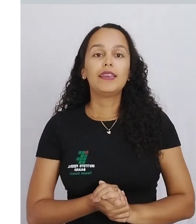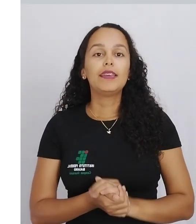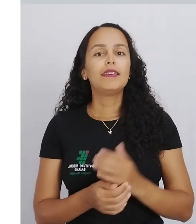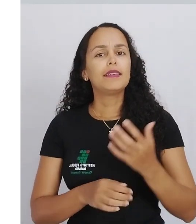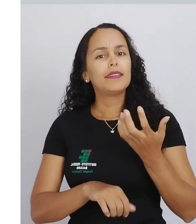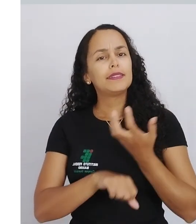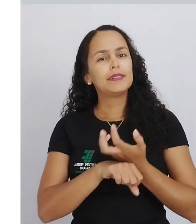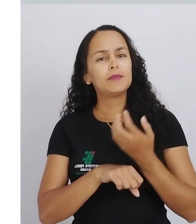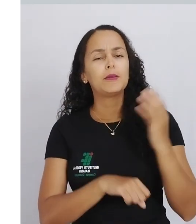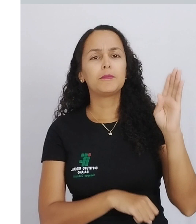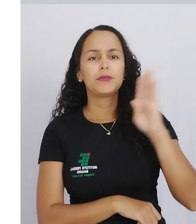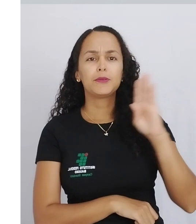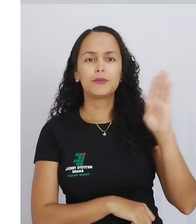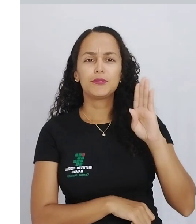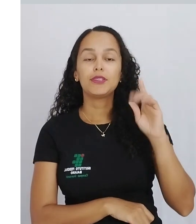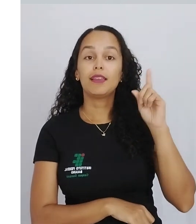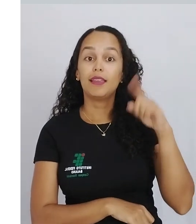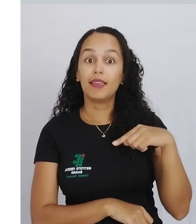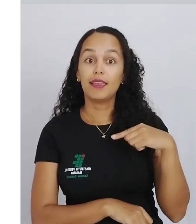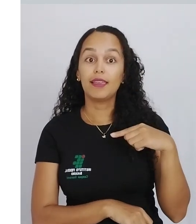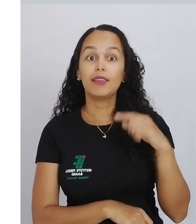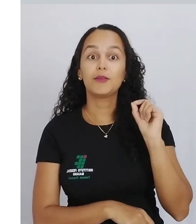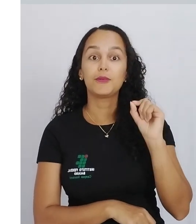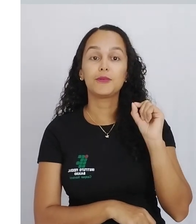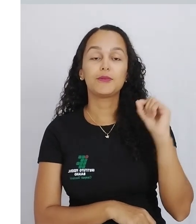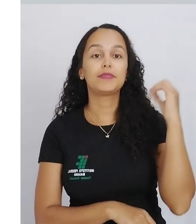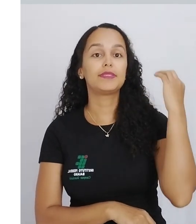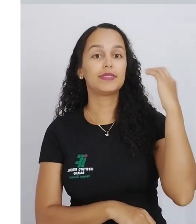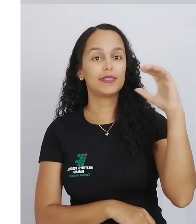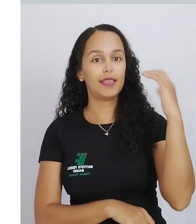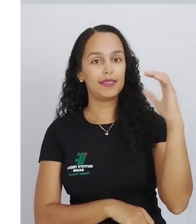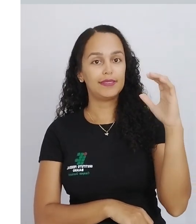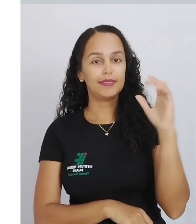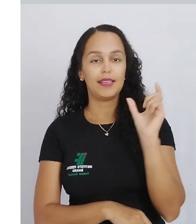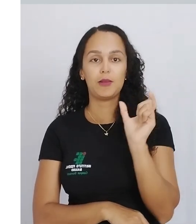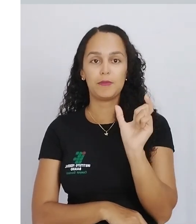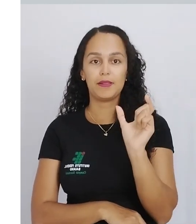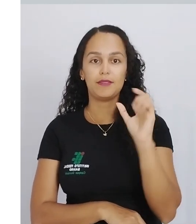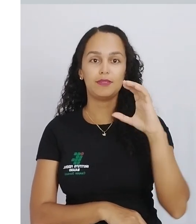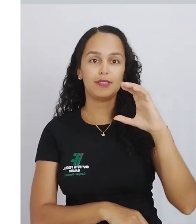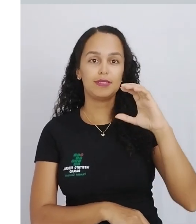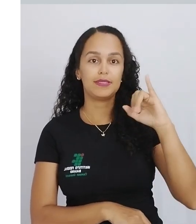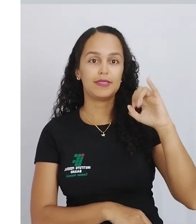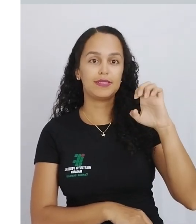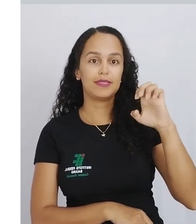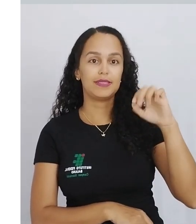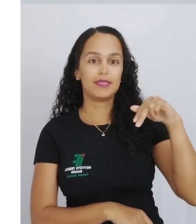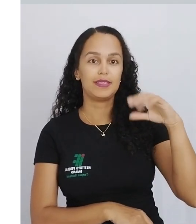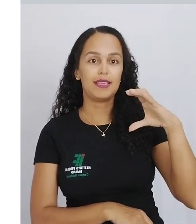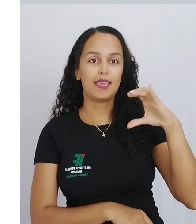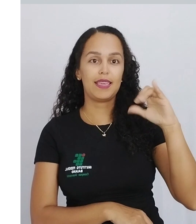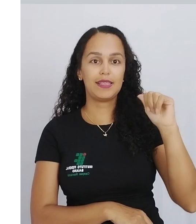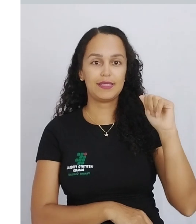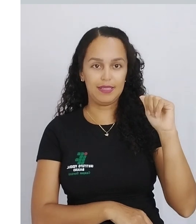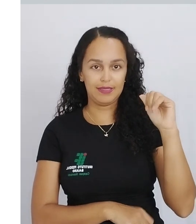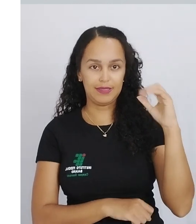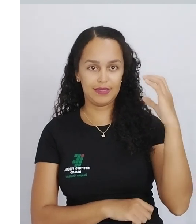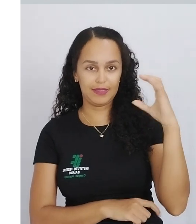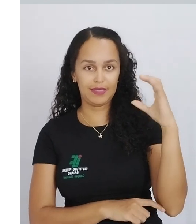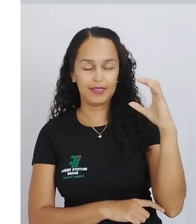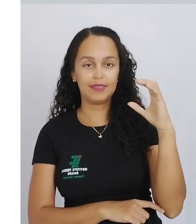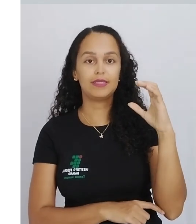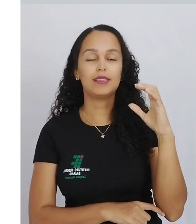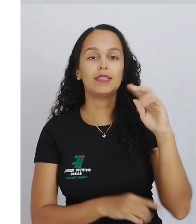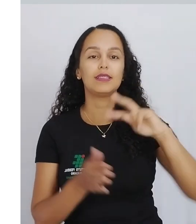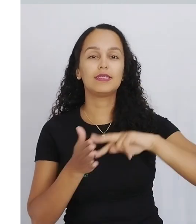a biologia, ela é considerada uma ciência, né? A própria palavra ciência, ela vem do latim scientia, que